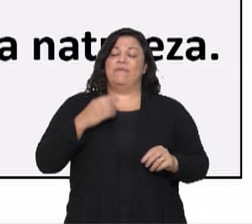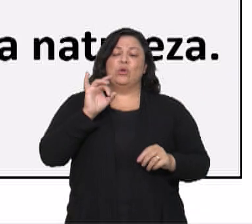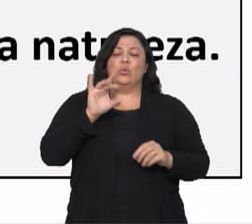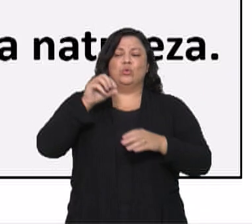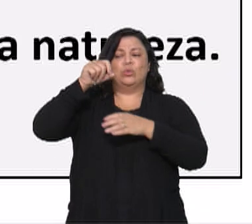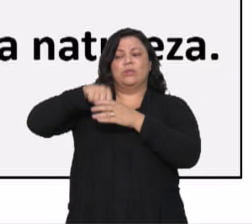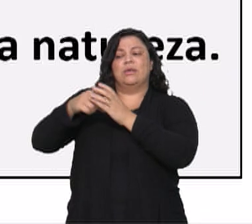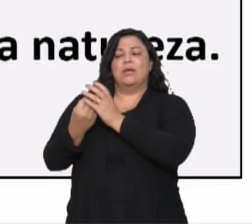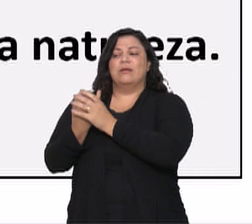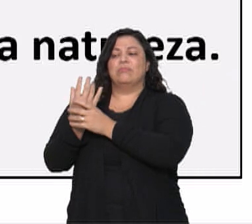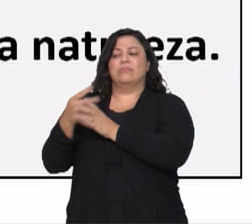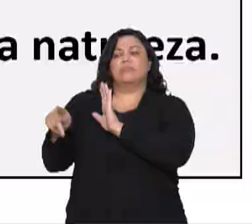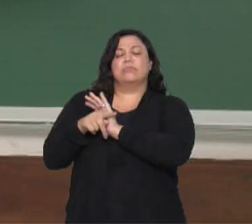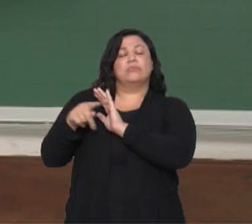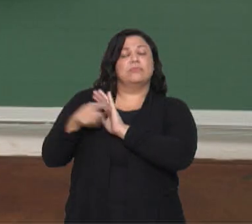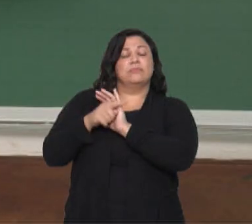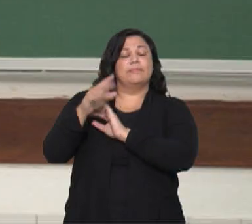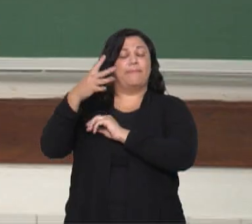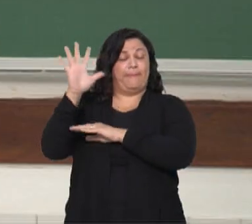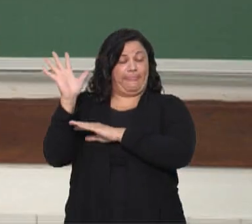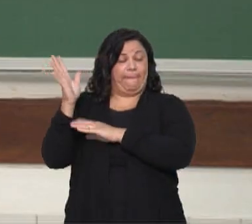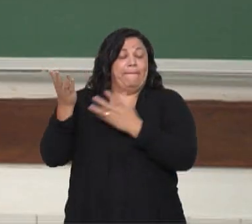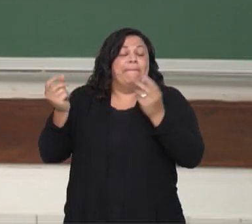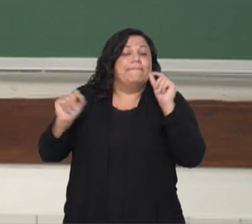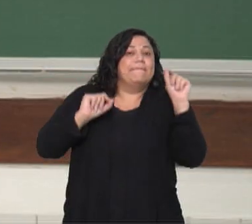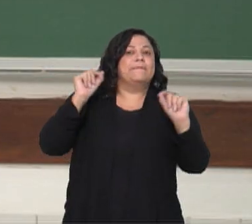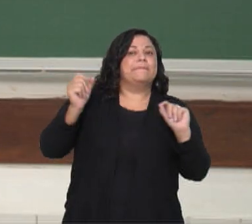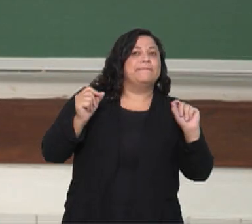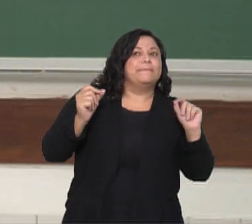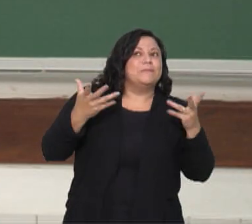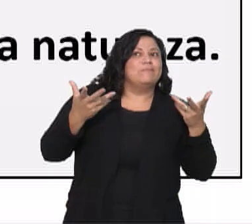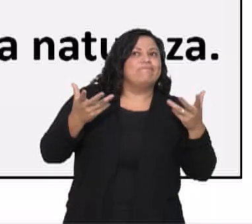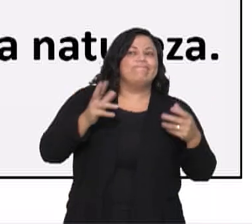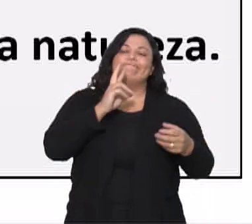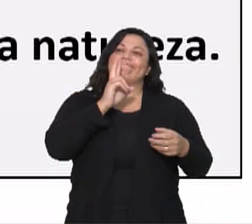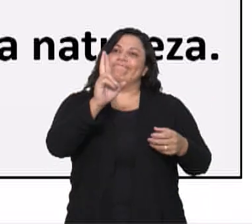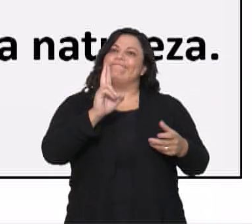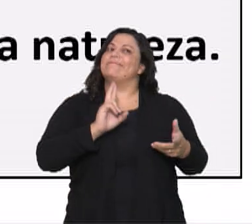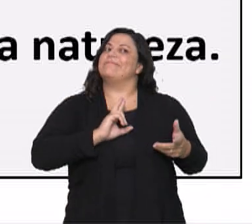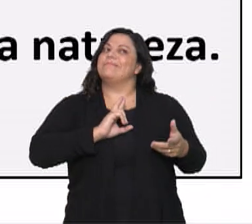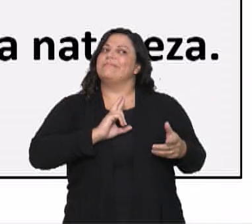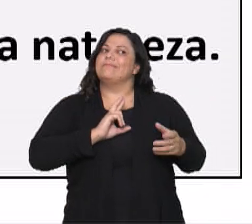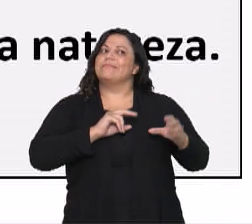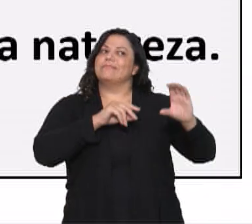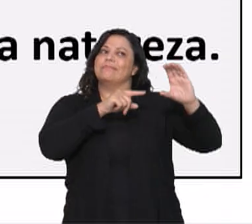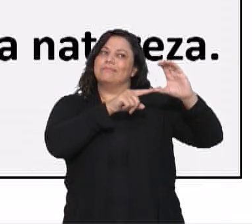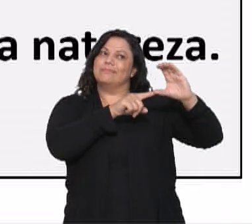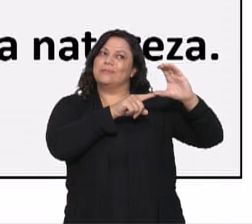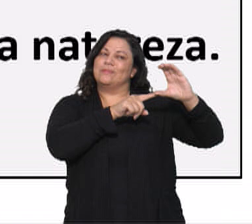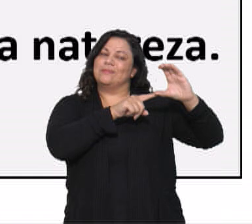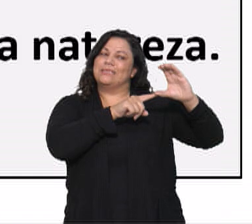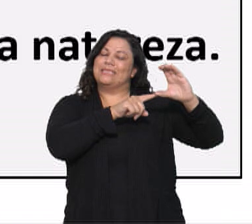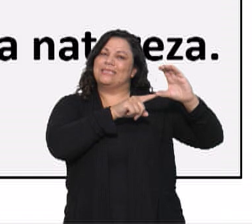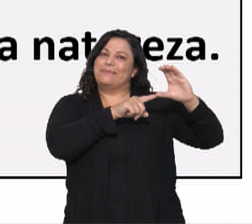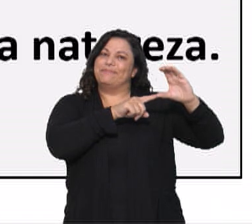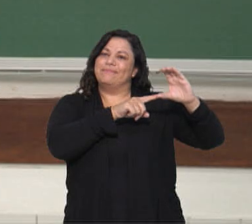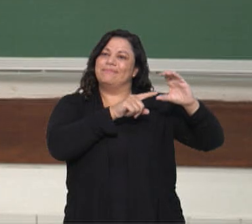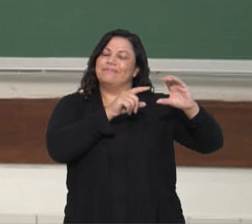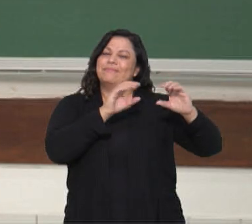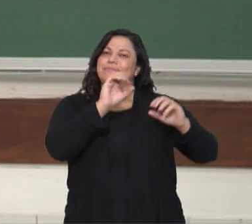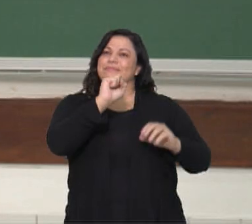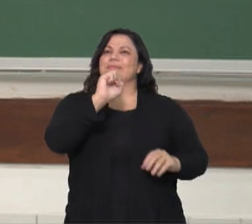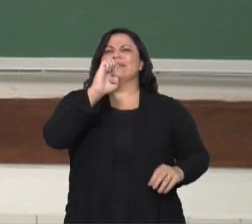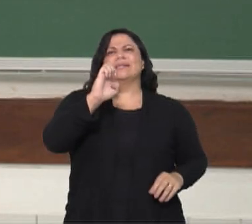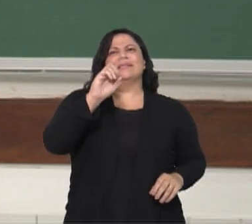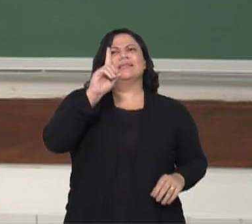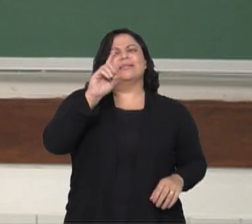vocês me dizem aí? Respondeu certo. Quem colocou a letra C, passaram a ser sedentários. Nós usamos